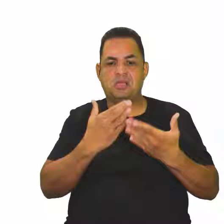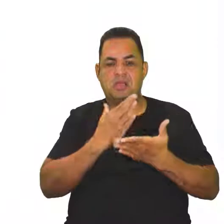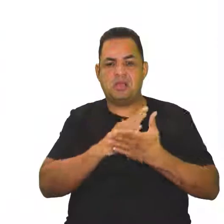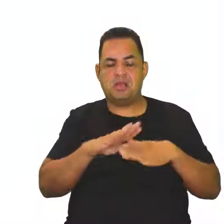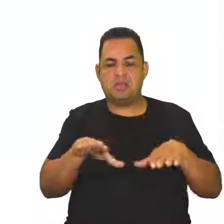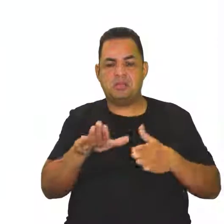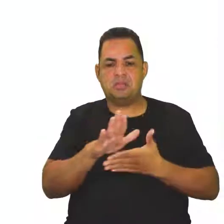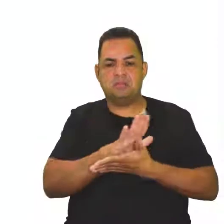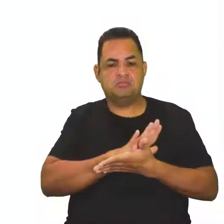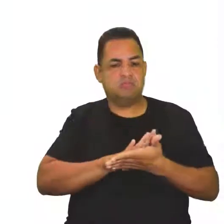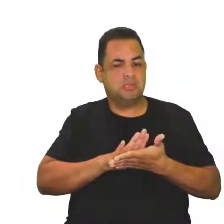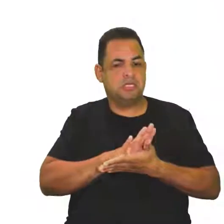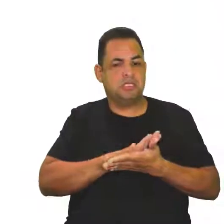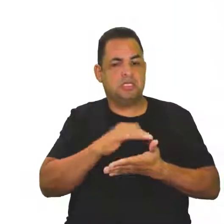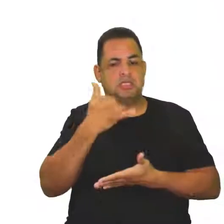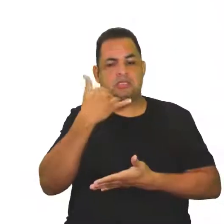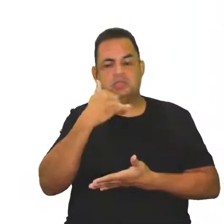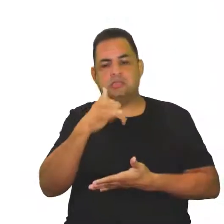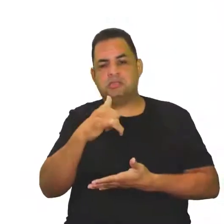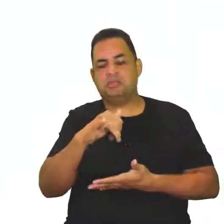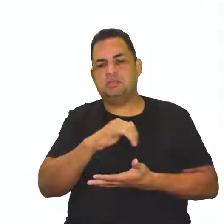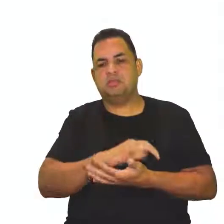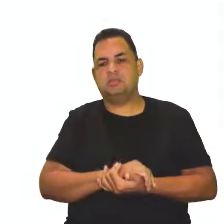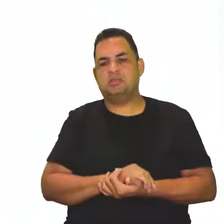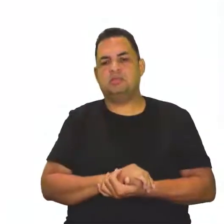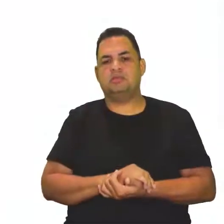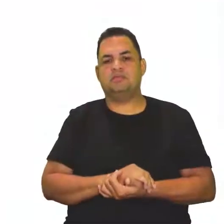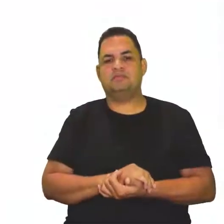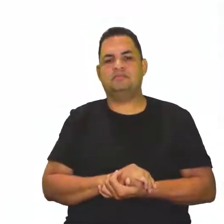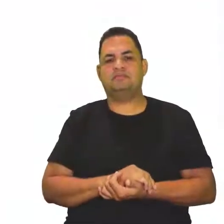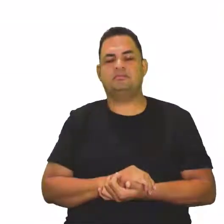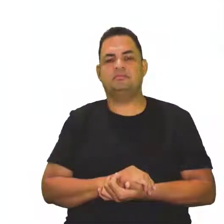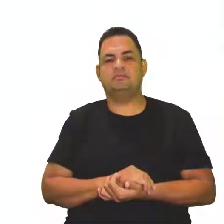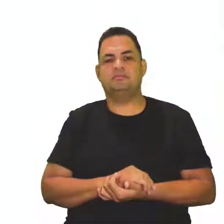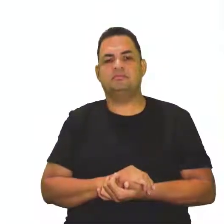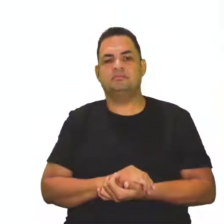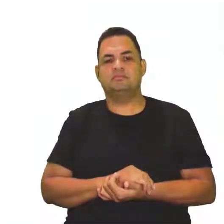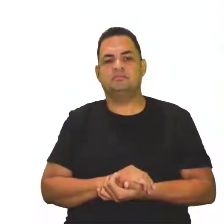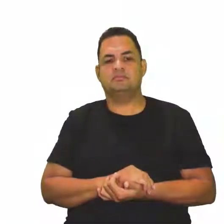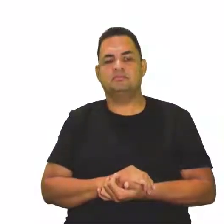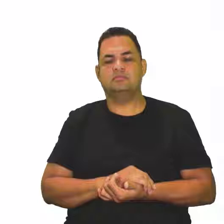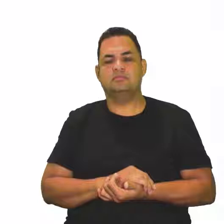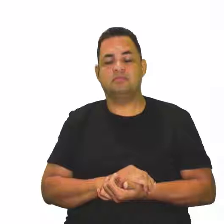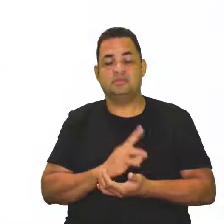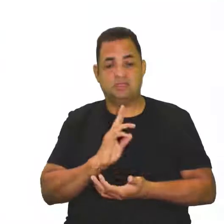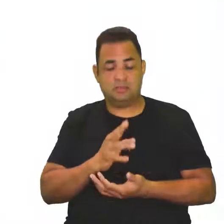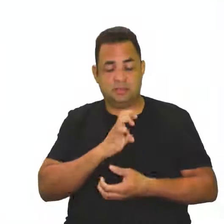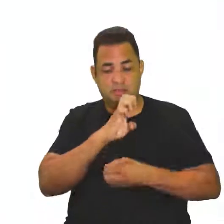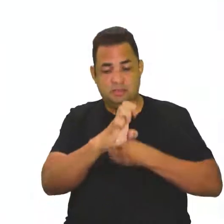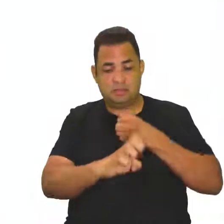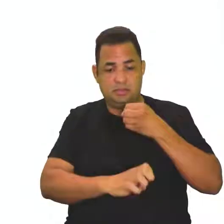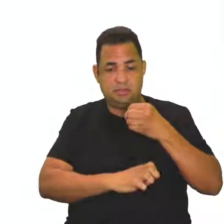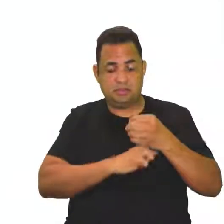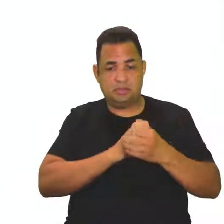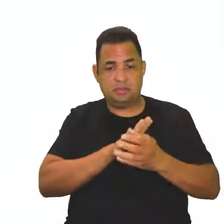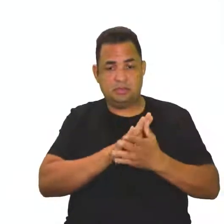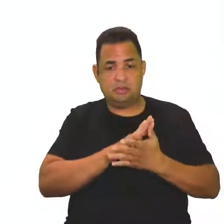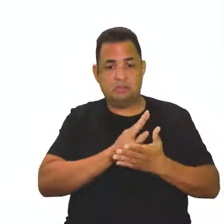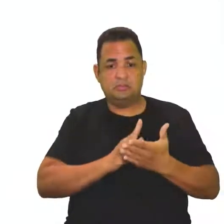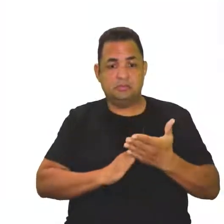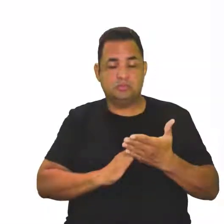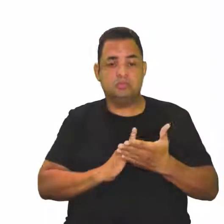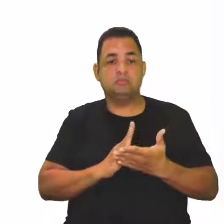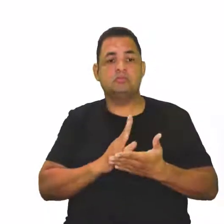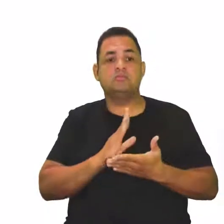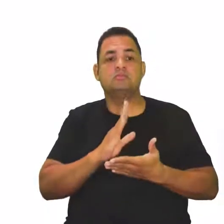neutralize também. Então é isso que vai acontecer. Sempre os elétrons irão fluir para o